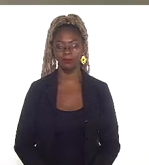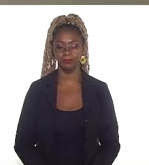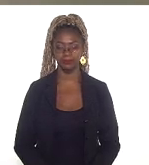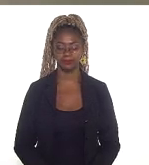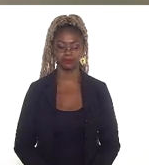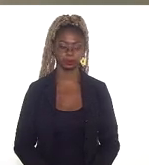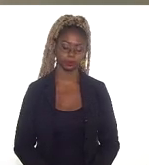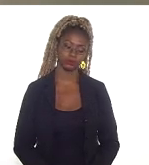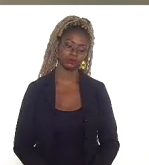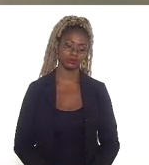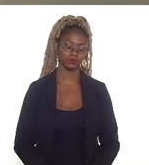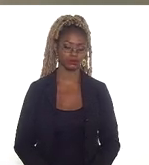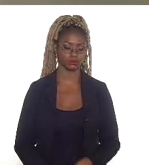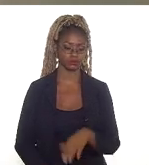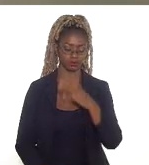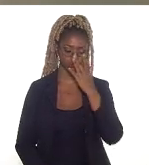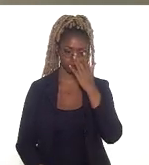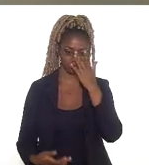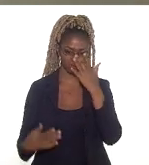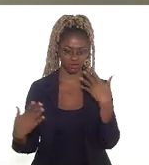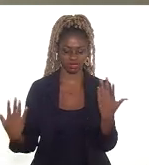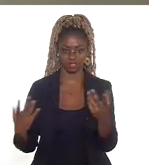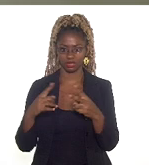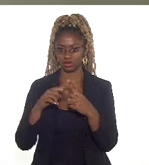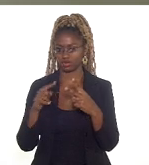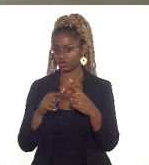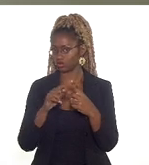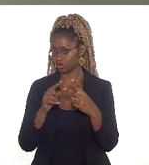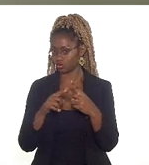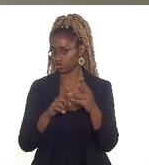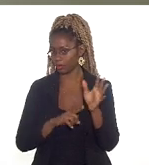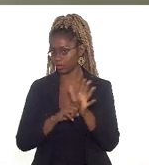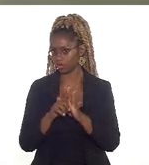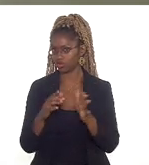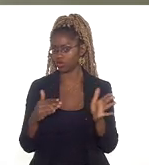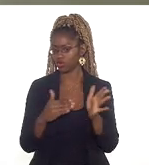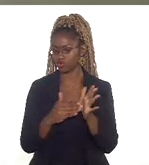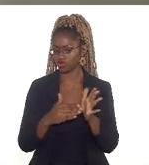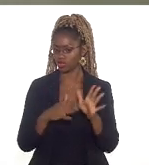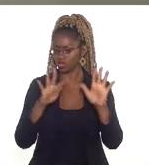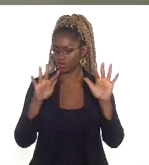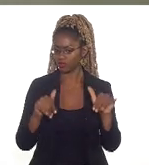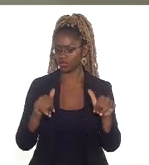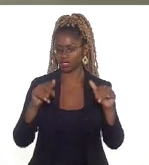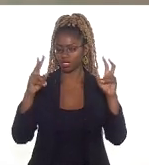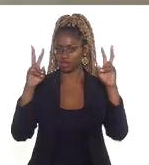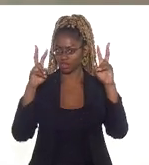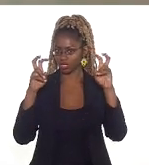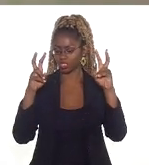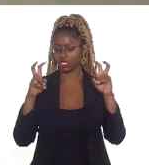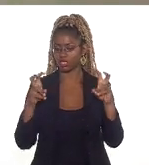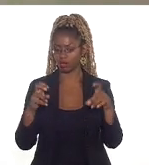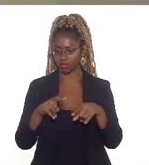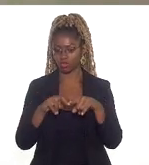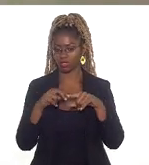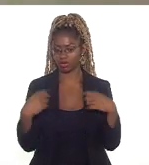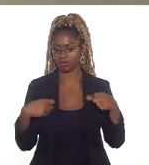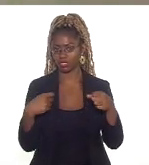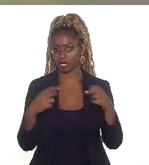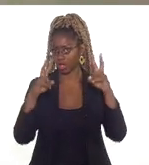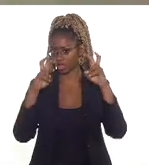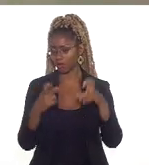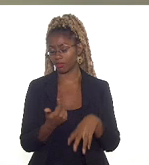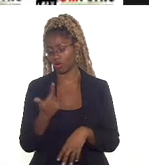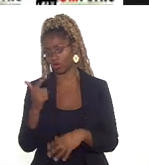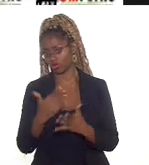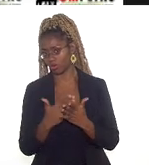as duas últimas questões, que eu vou passar para mais duas perguntas e vou concluir esse tema, porque eu preciso também entrar no outro tema.